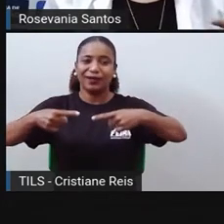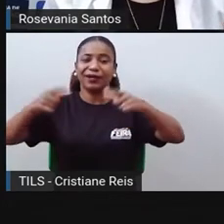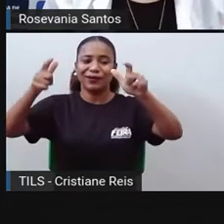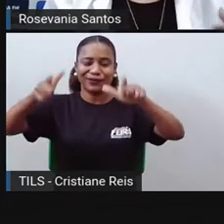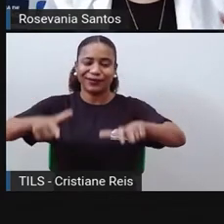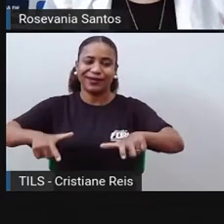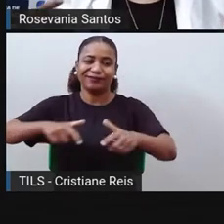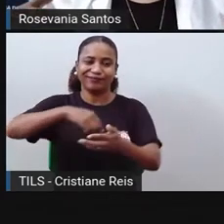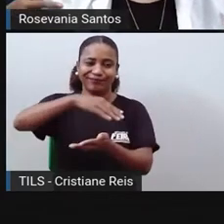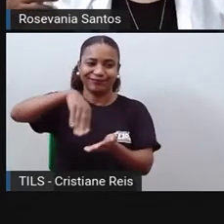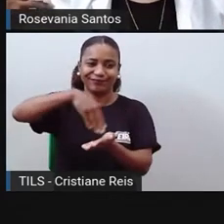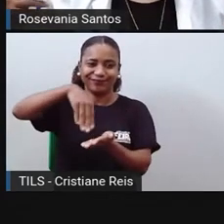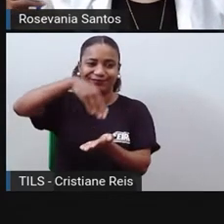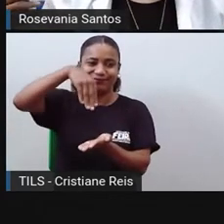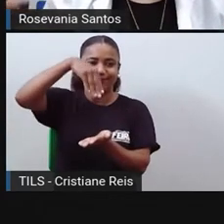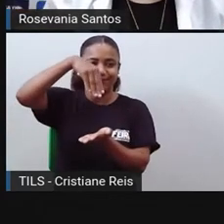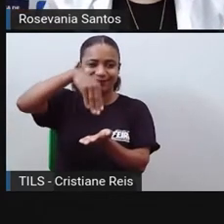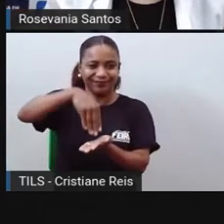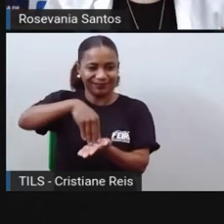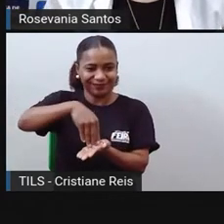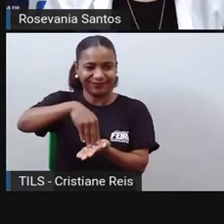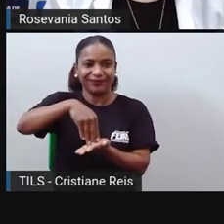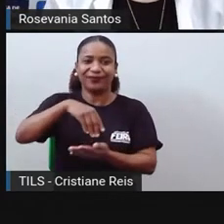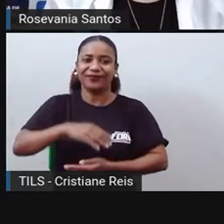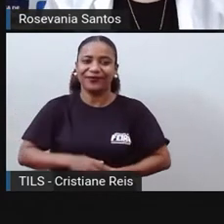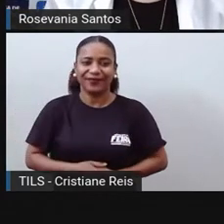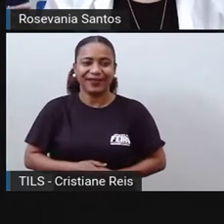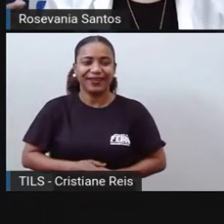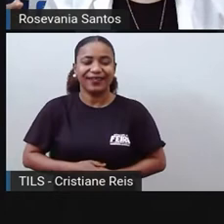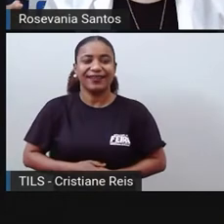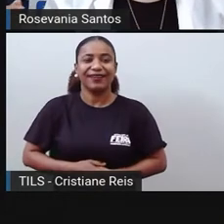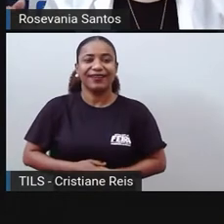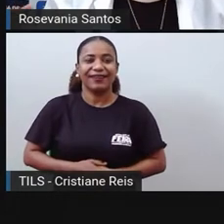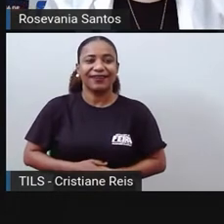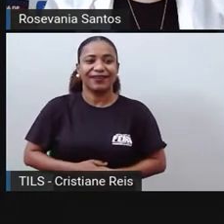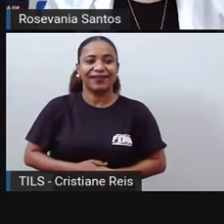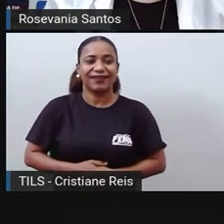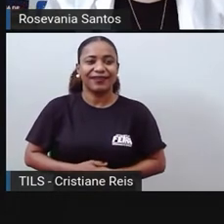você também vai estar falando, né, de espaço bastante